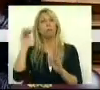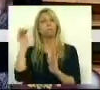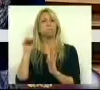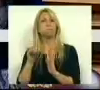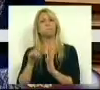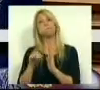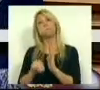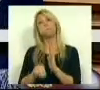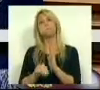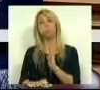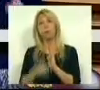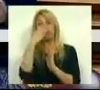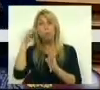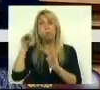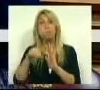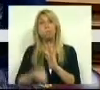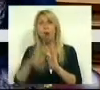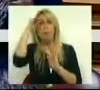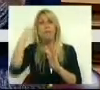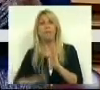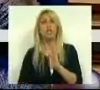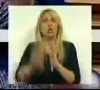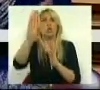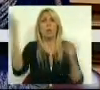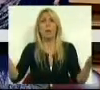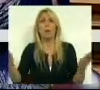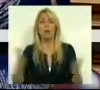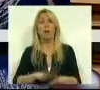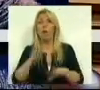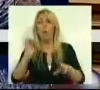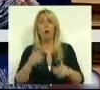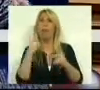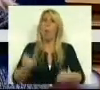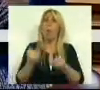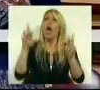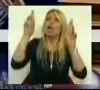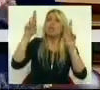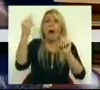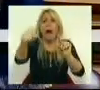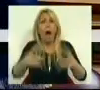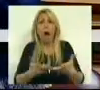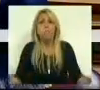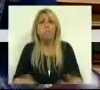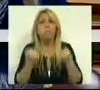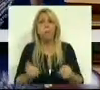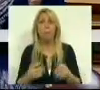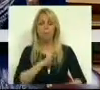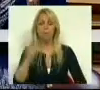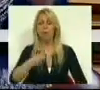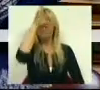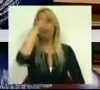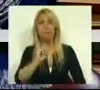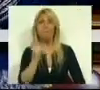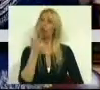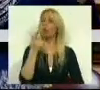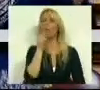quanto mais afunda, mais custa a subir. É por isso que não se vê, de facto, luz ao fundo do túnel. Quer dizer, e o Sr. Primeiro-Ministro não traz aqui nenhuma palavra de